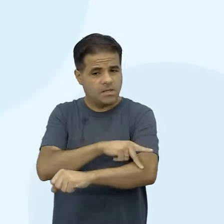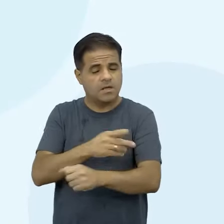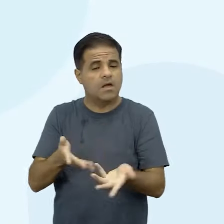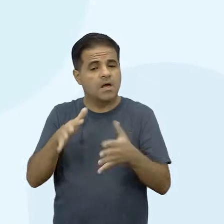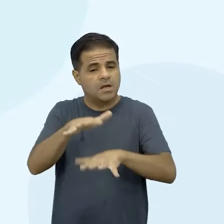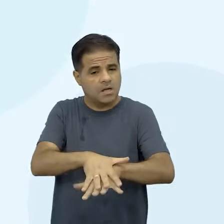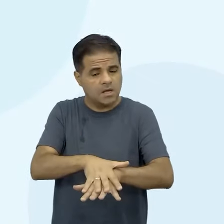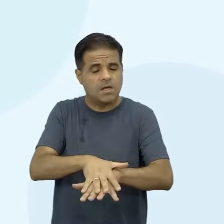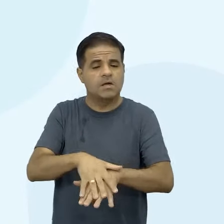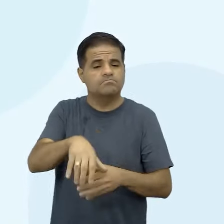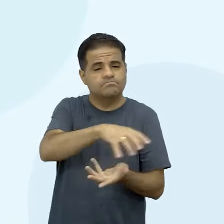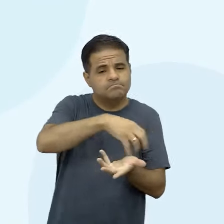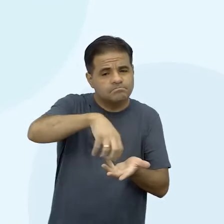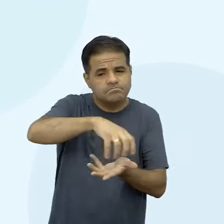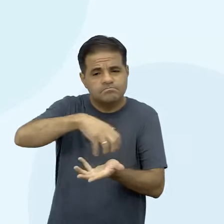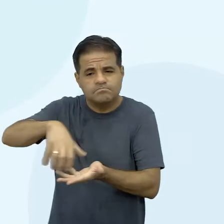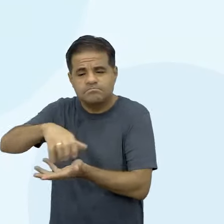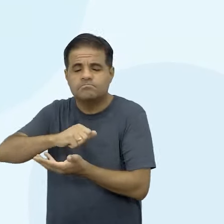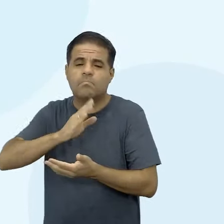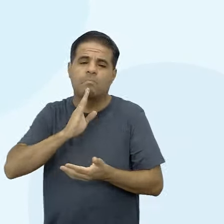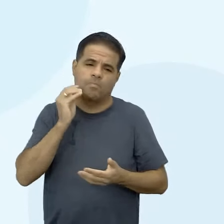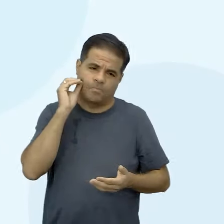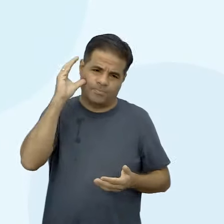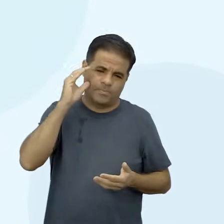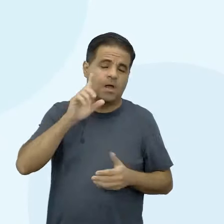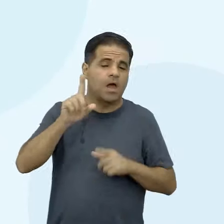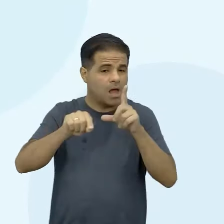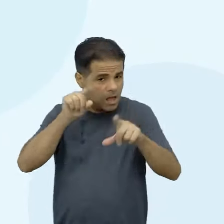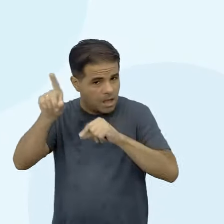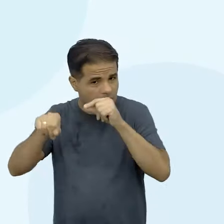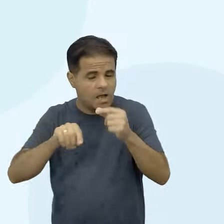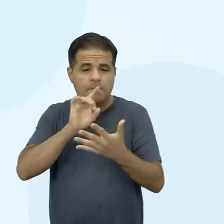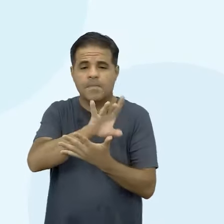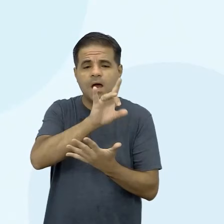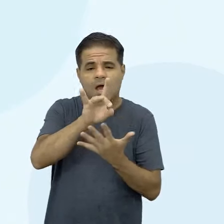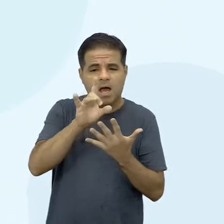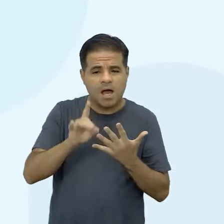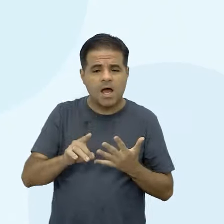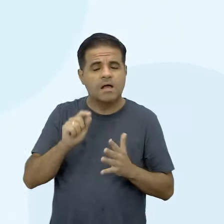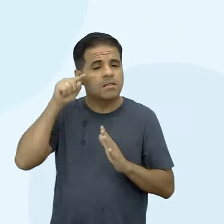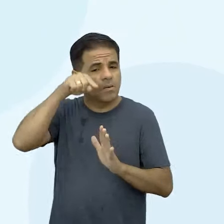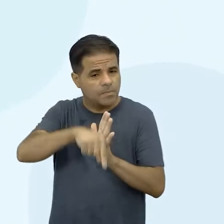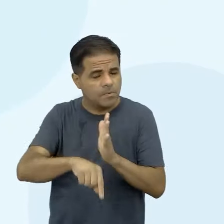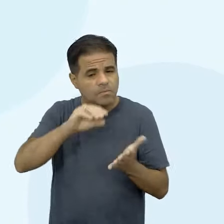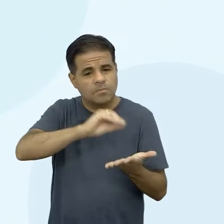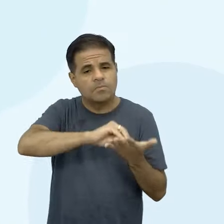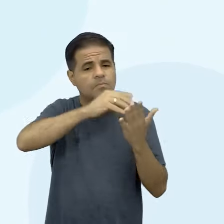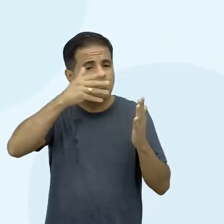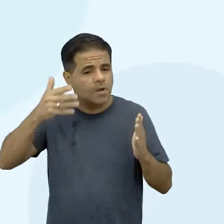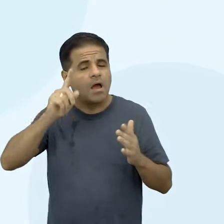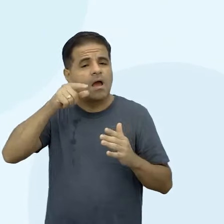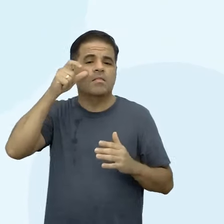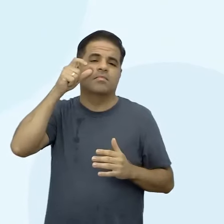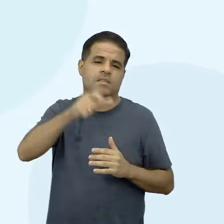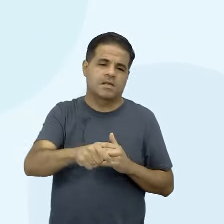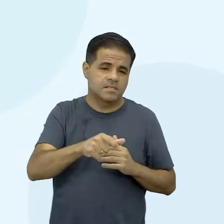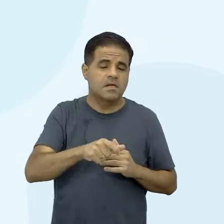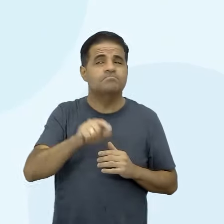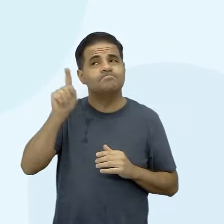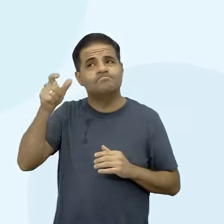integrada entre as áreas de conhecimento selecionadas para cada aprofundamento curricular. É